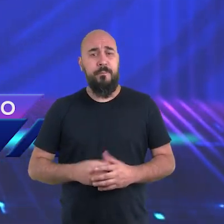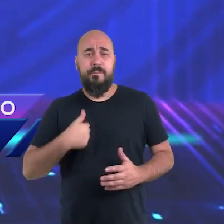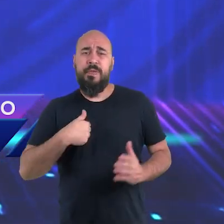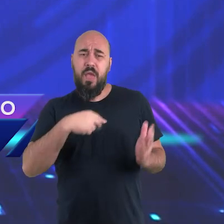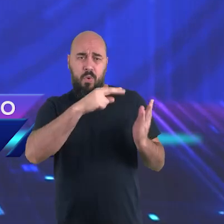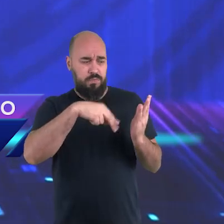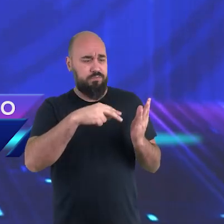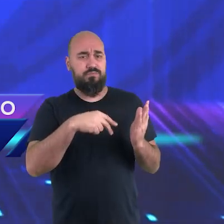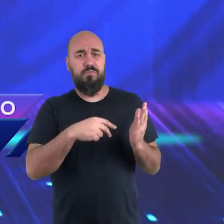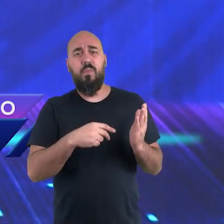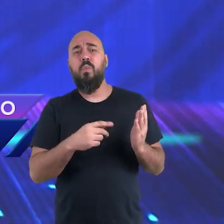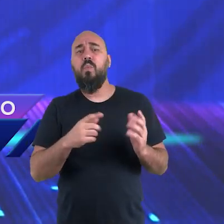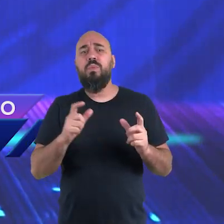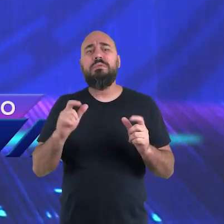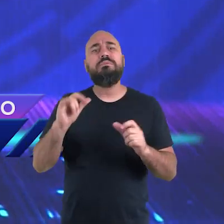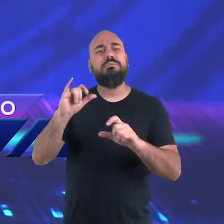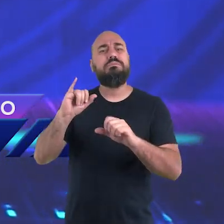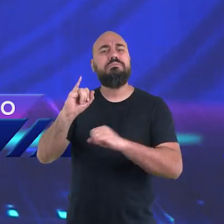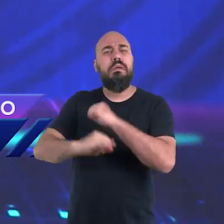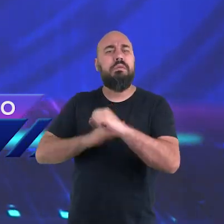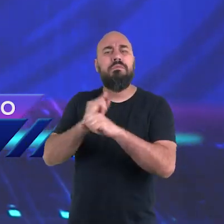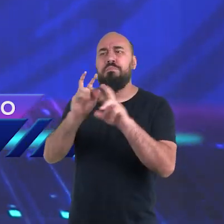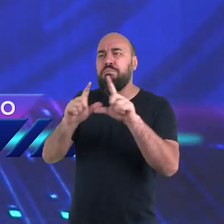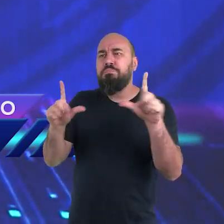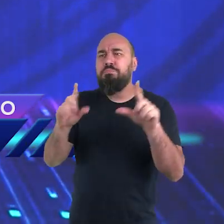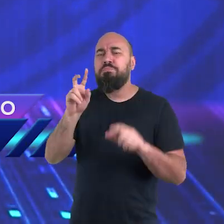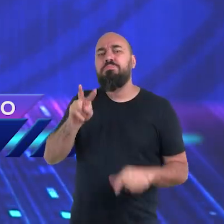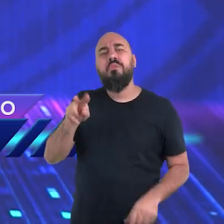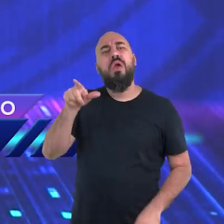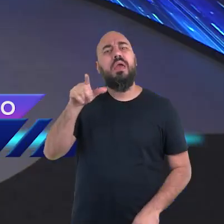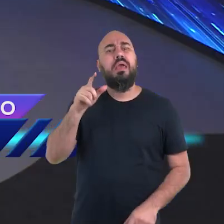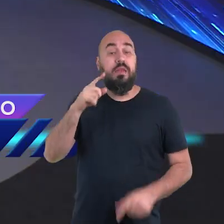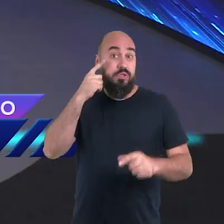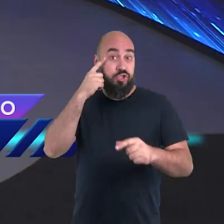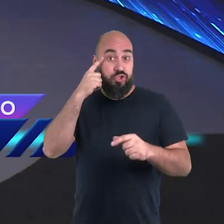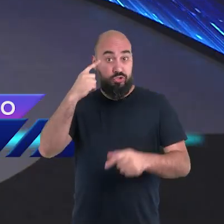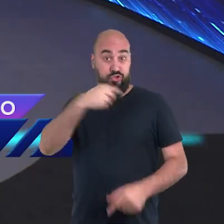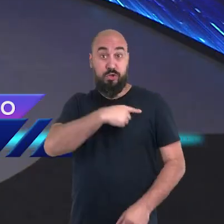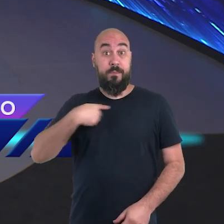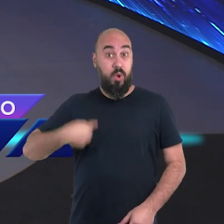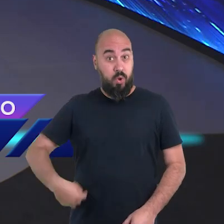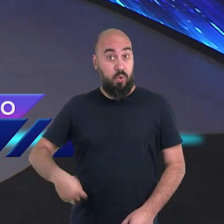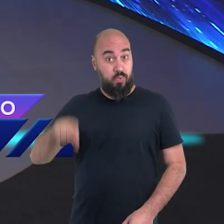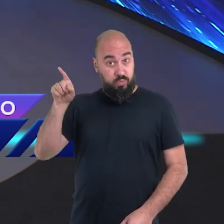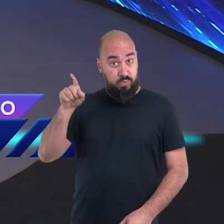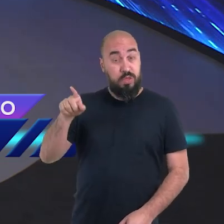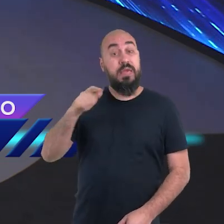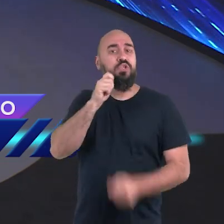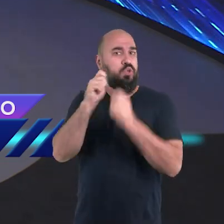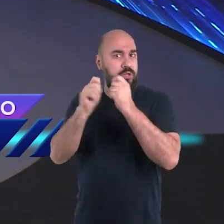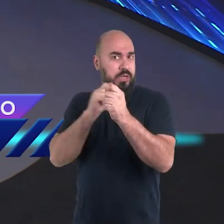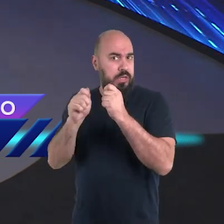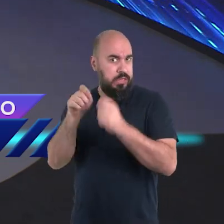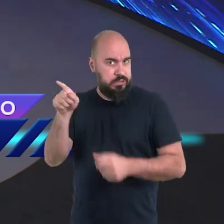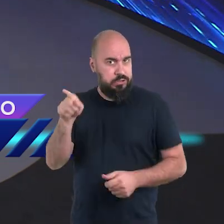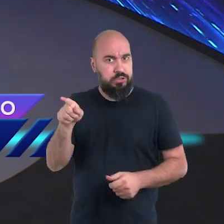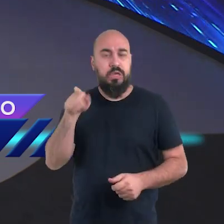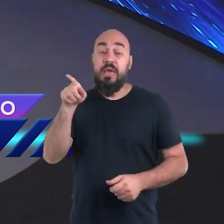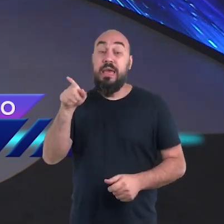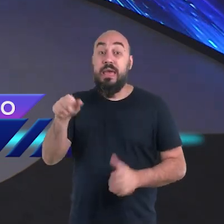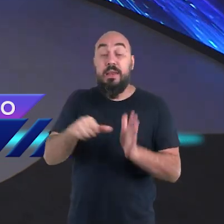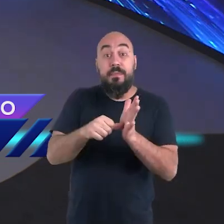jornalista que era japonês, trabalhava para o The New York Times, e esse jornalista foi o primeiro jornalista